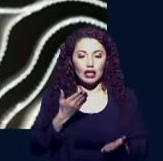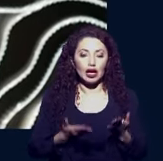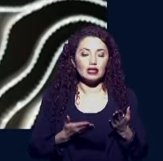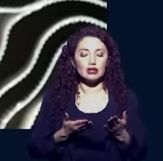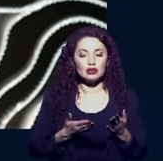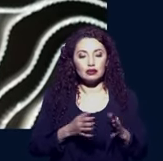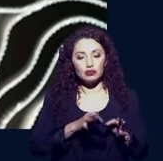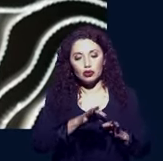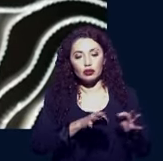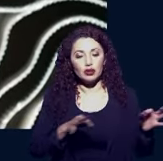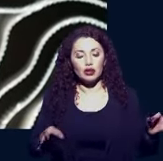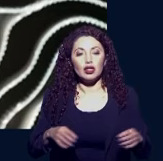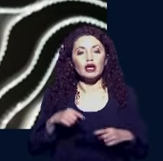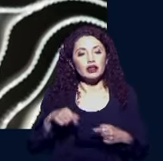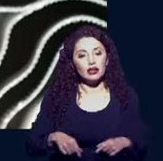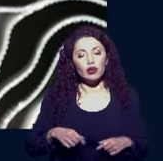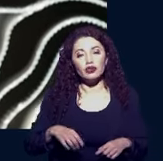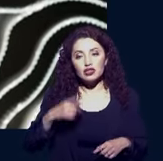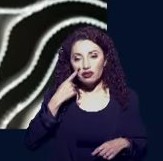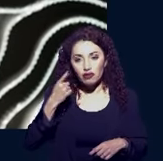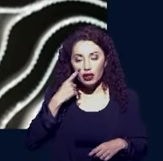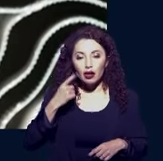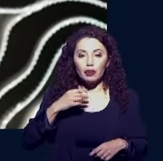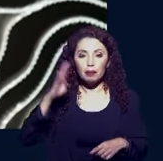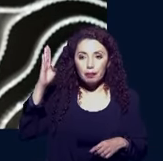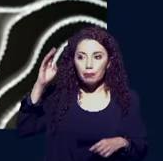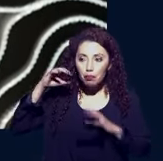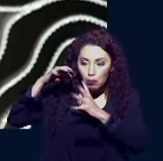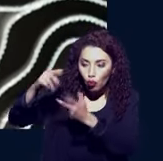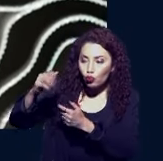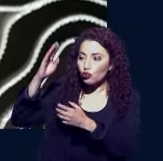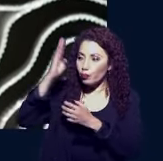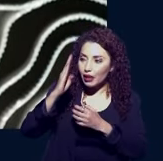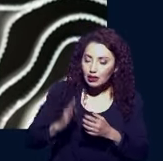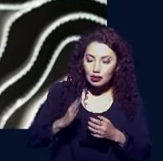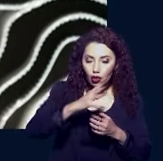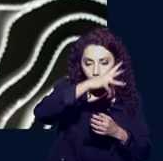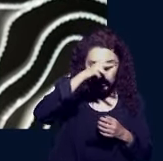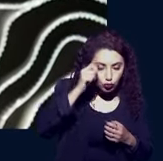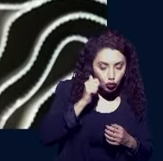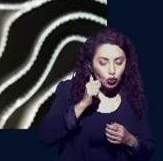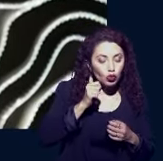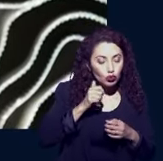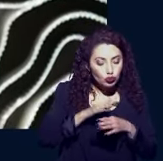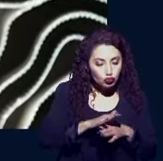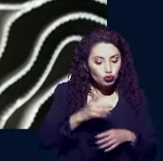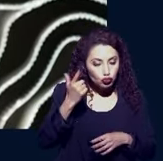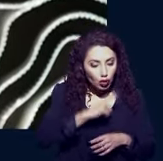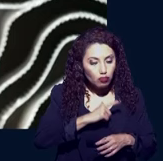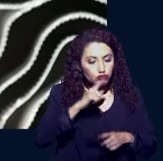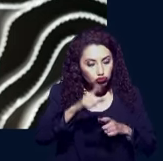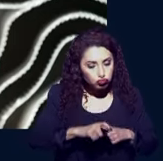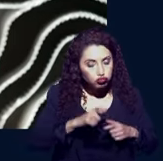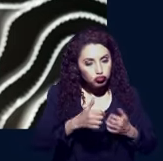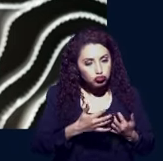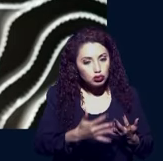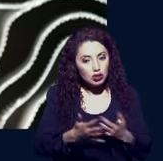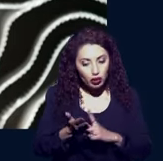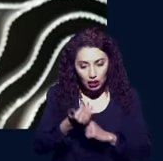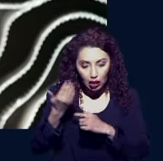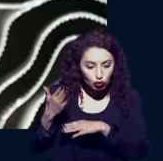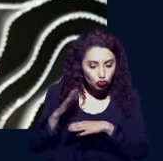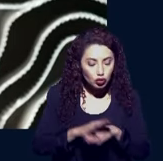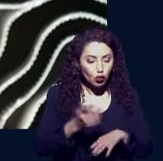4ro média do Mato Grosso 8 Ton por he Então essa tecnologia que permite você intensificar muito a produtividade por